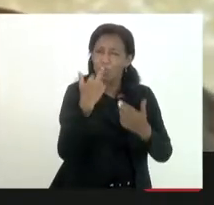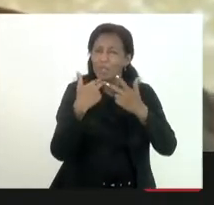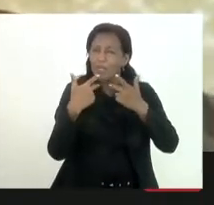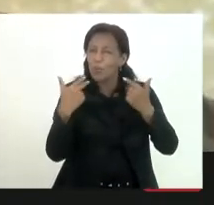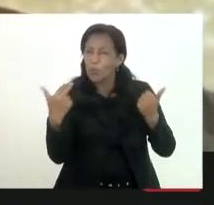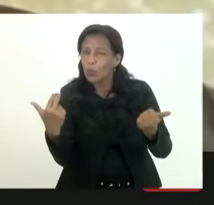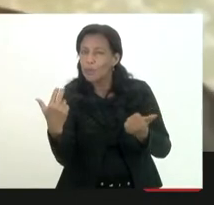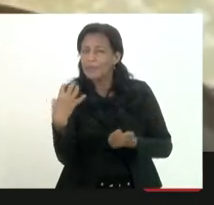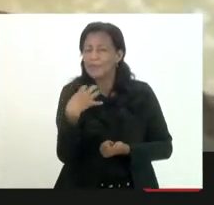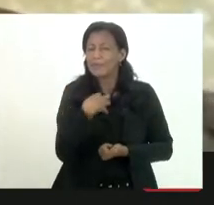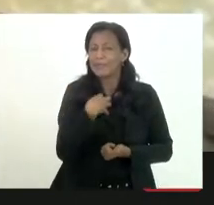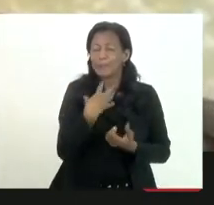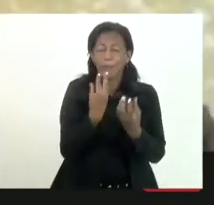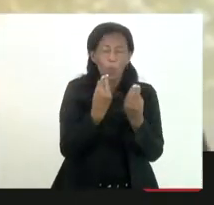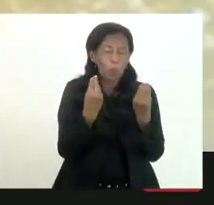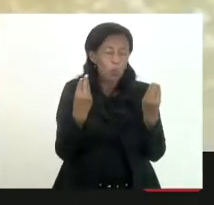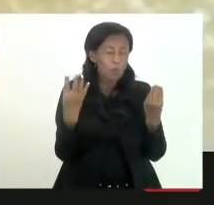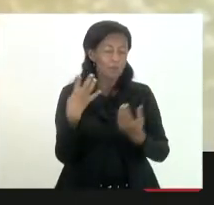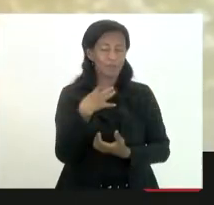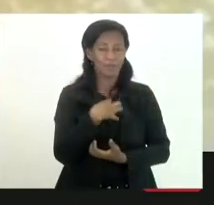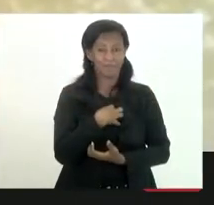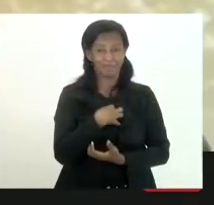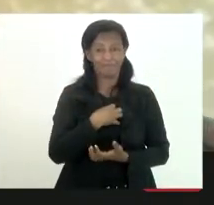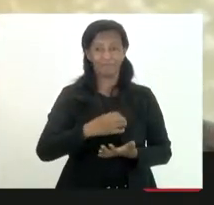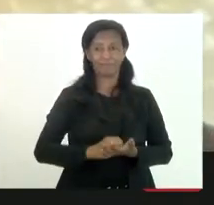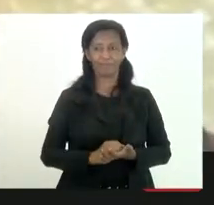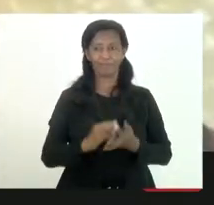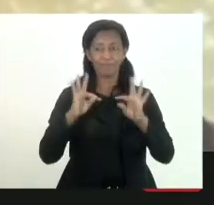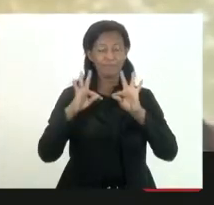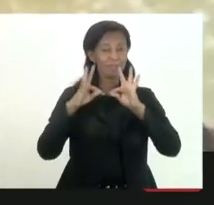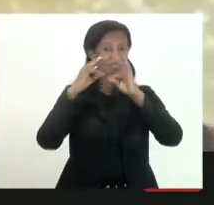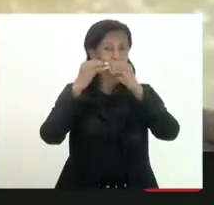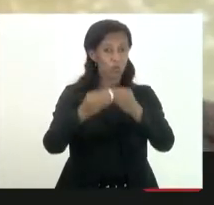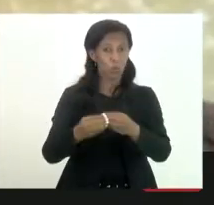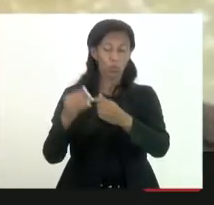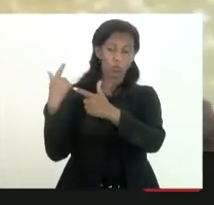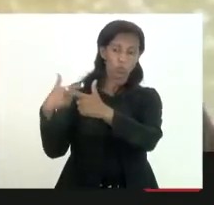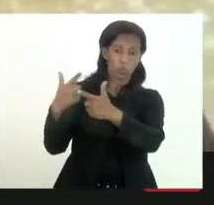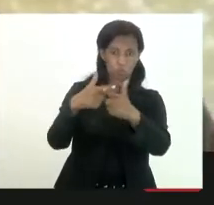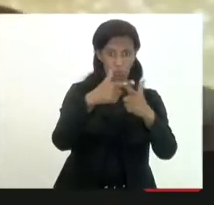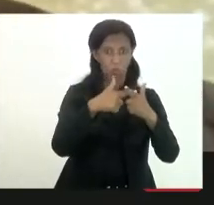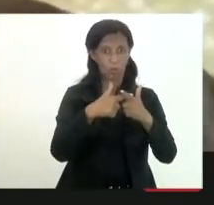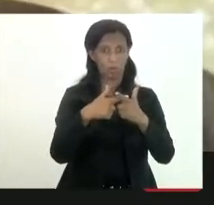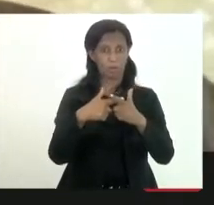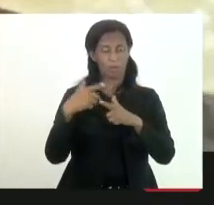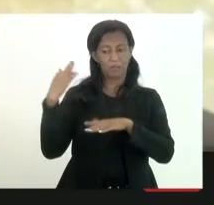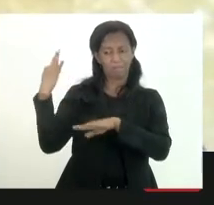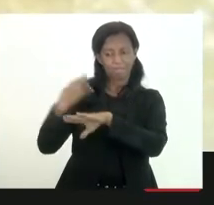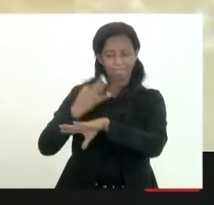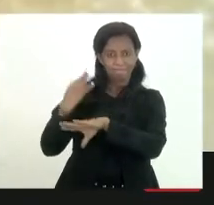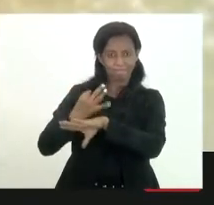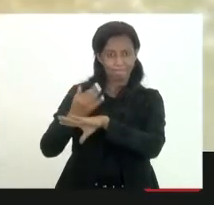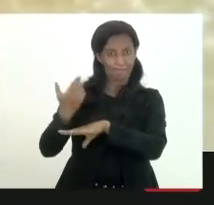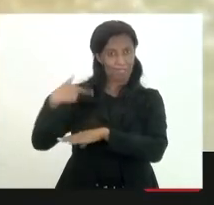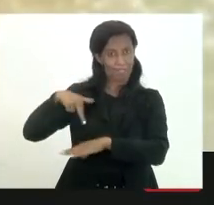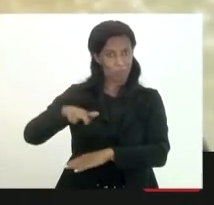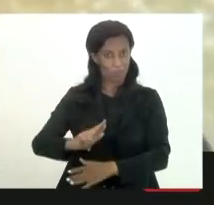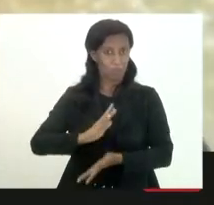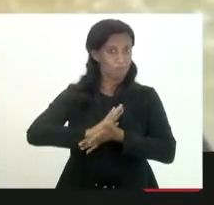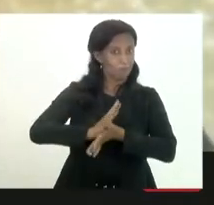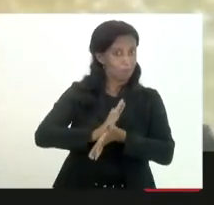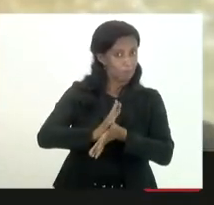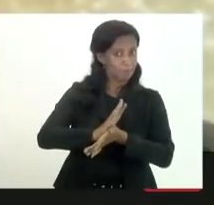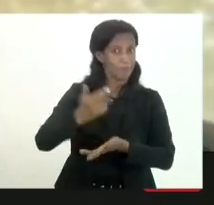ressinto muito, é que todos esses casos de intolerância religiosa, de preconceito religioso,